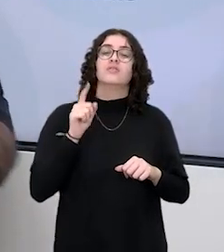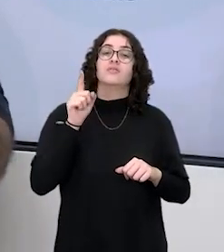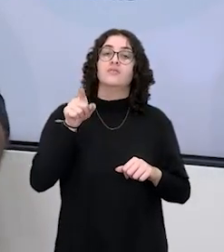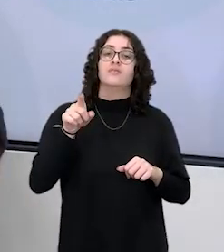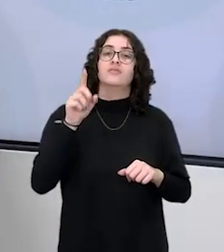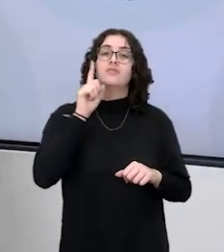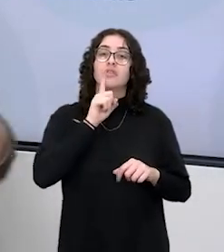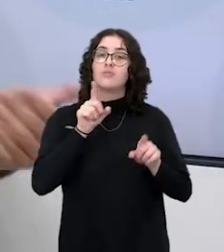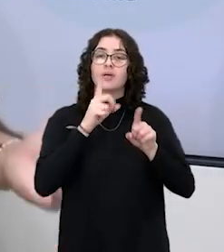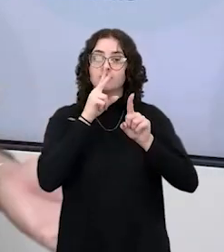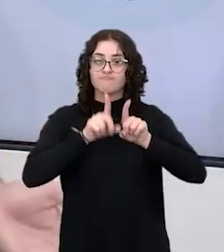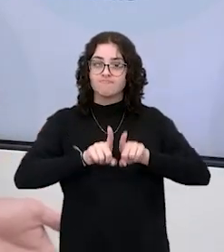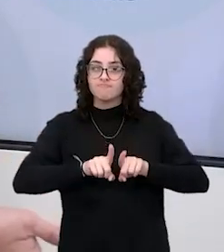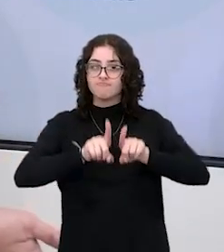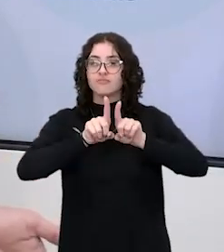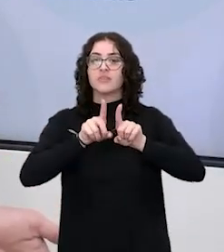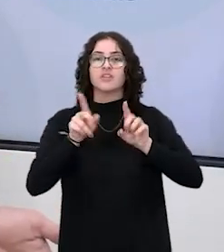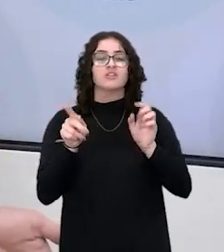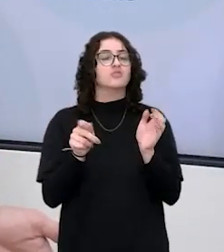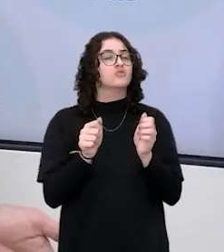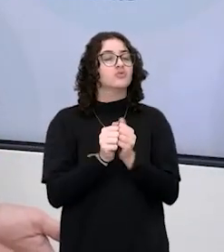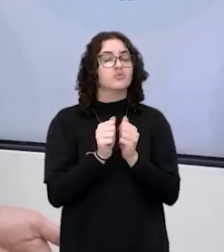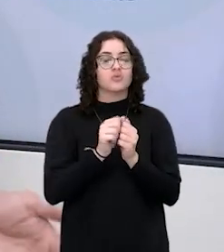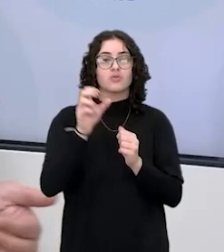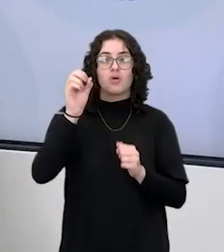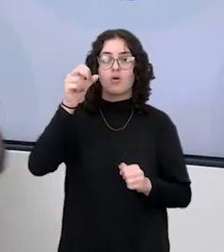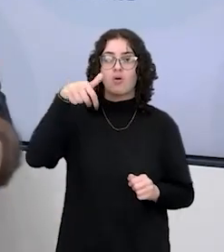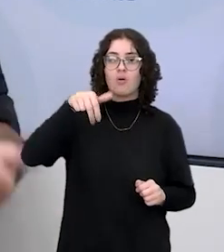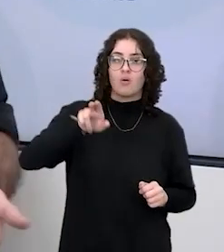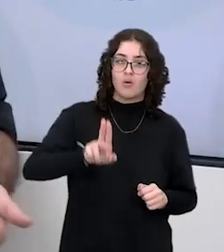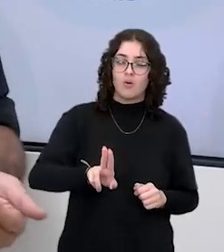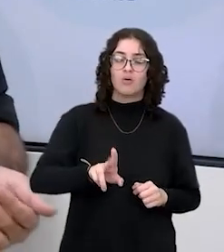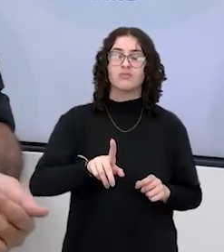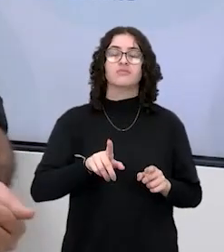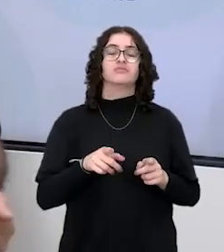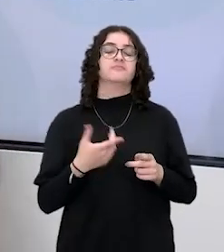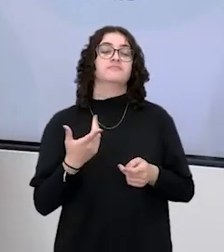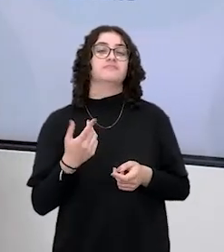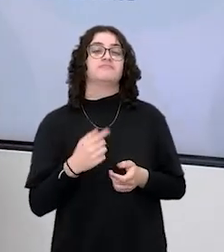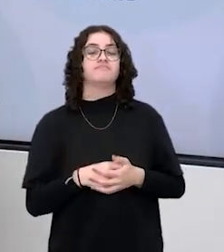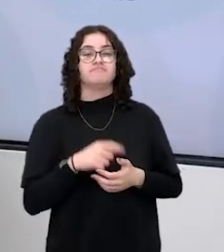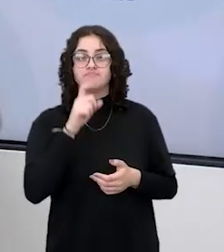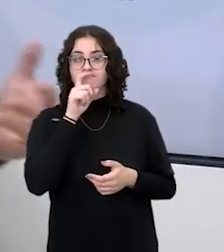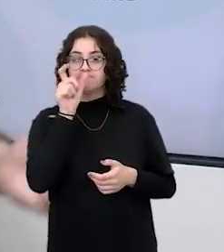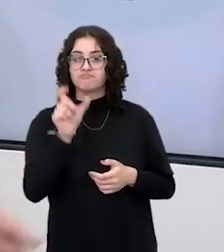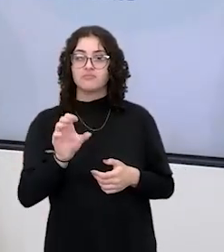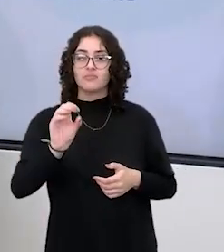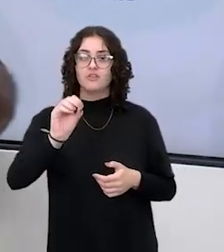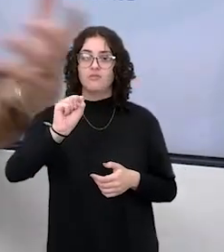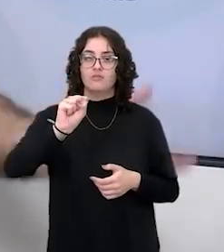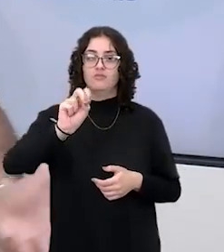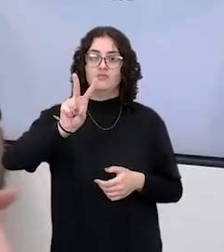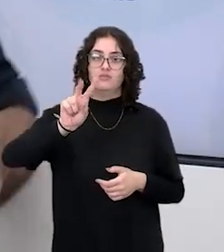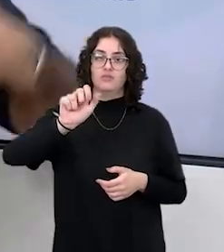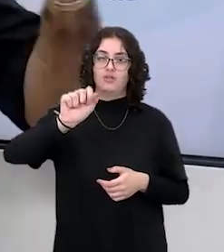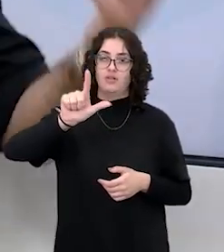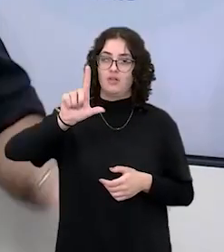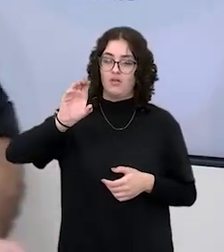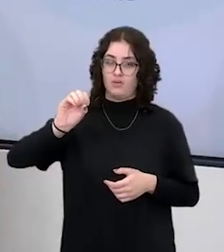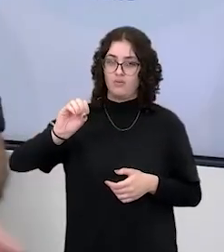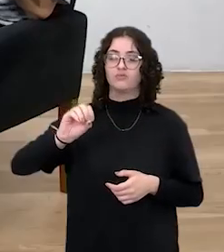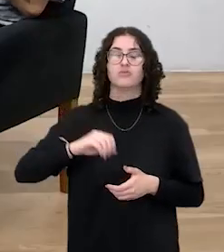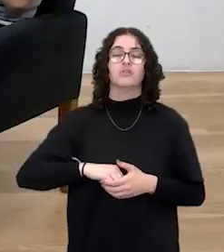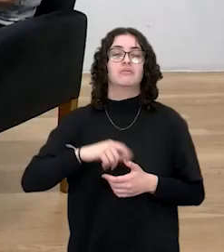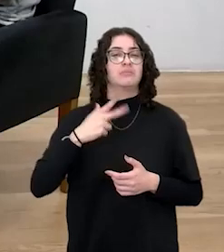Foi coparticipante da fundação da ONU. O Oswaldo Aranha teve um trabalho tão